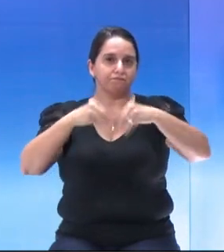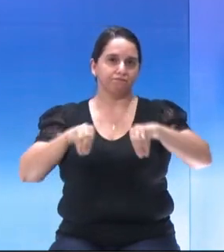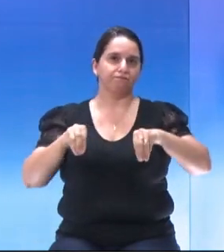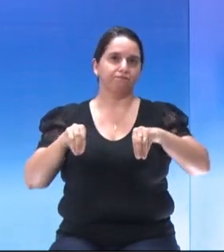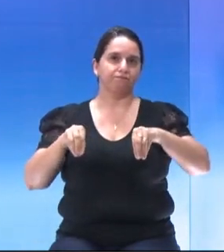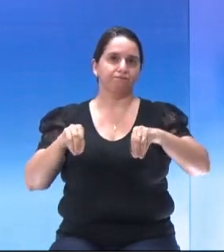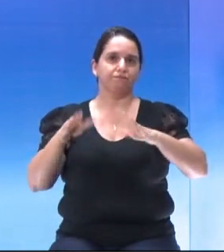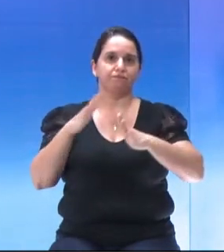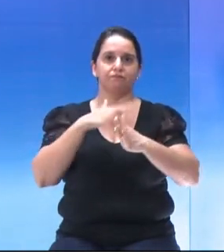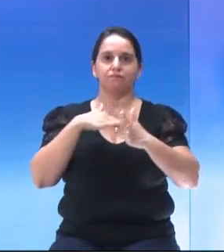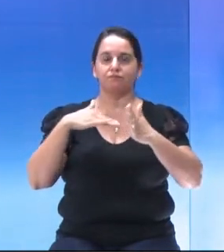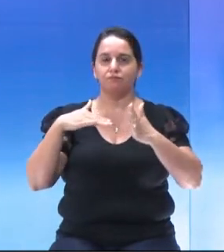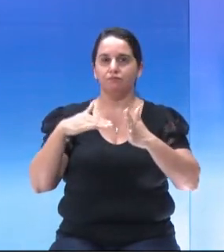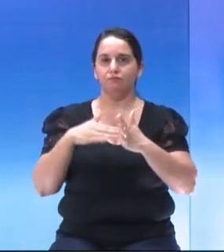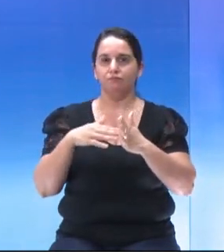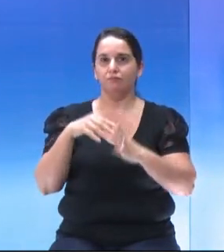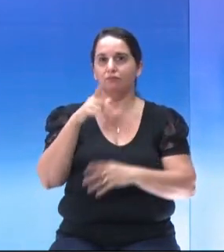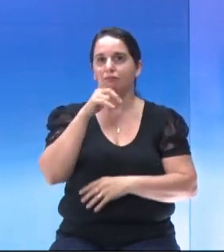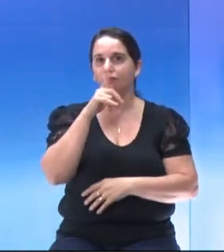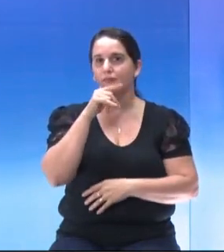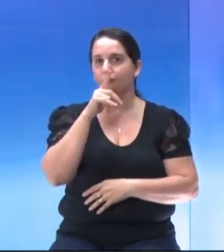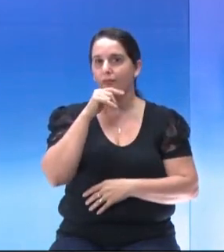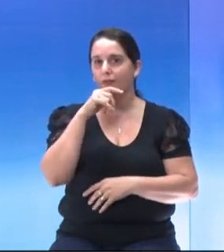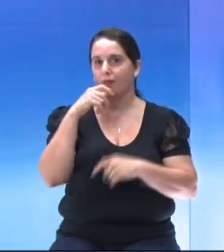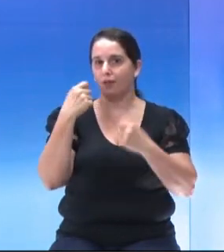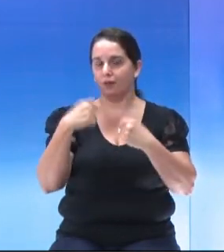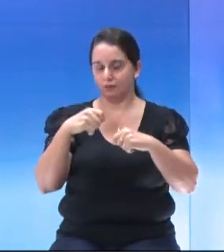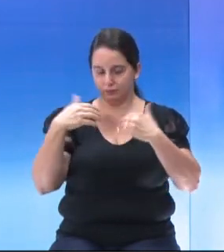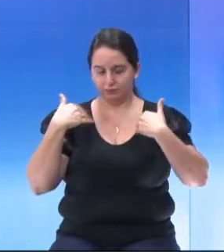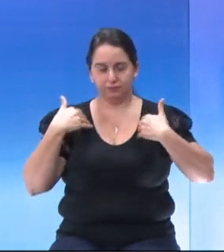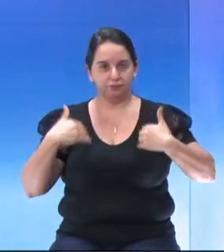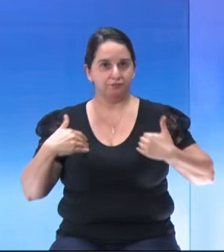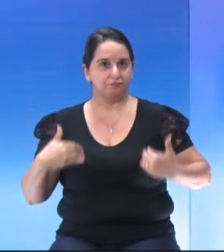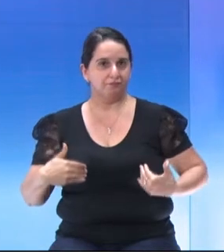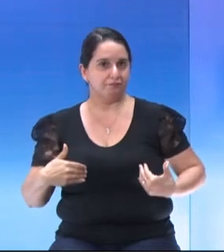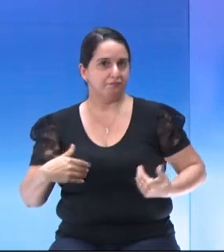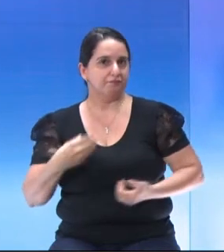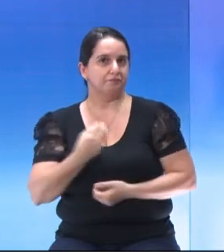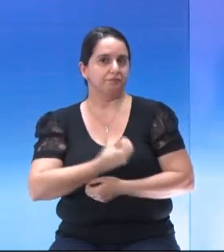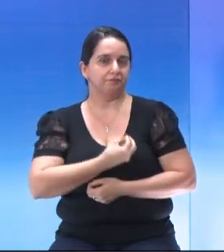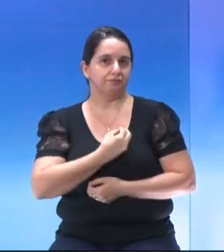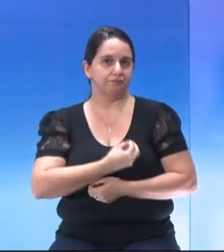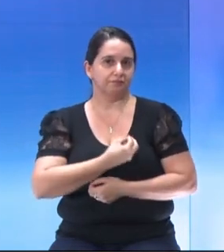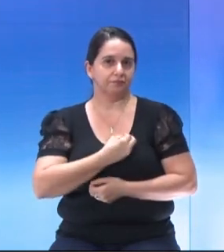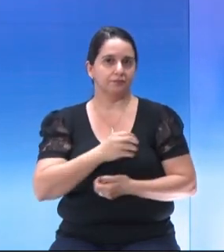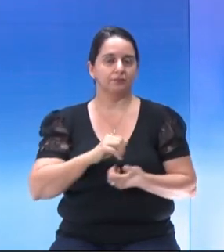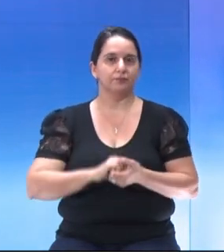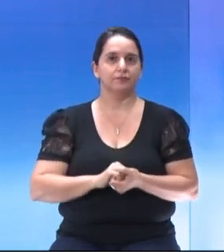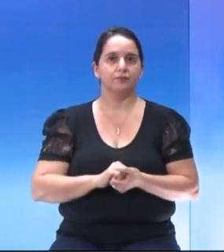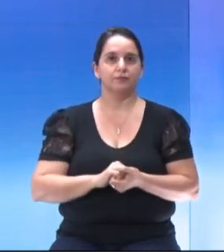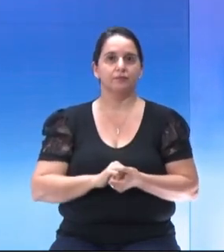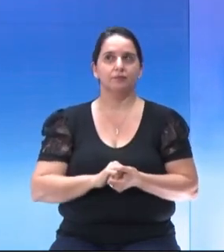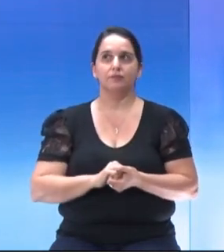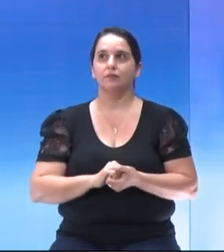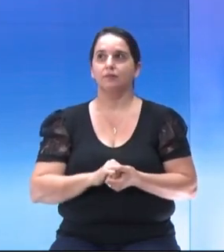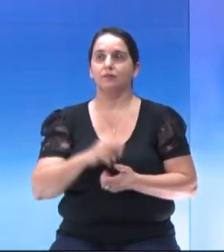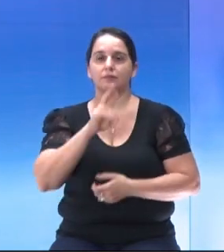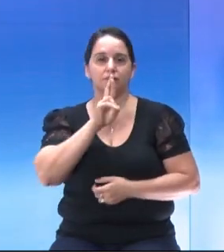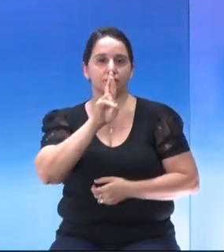não perderem todo o líquido que eles necessitam para a sobrevivência. Então,